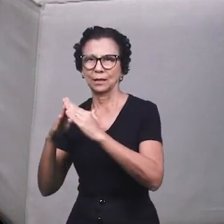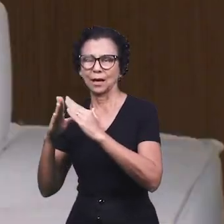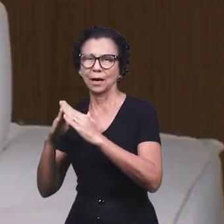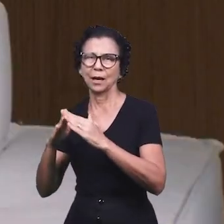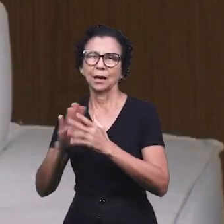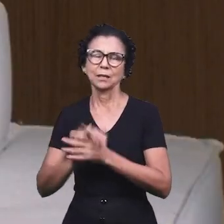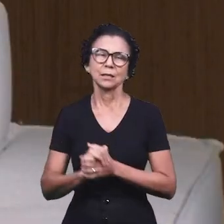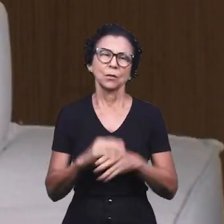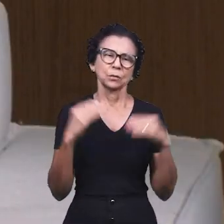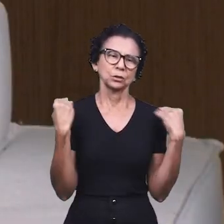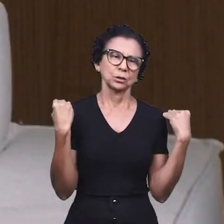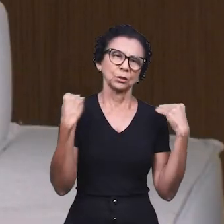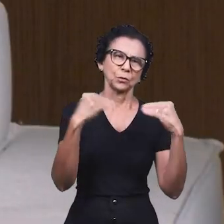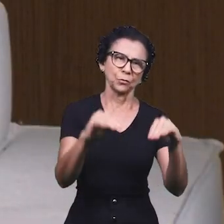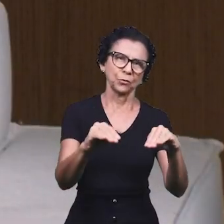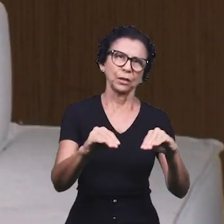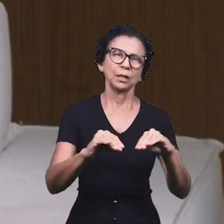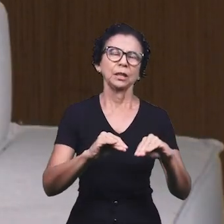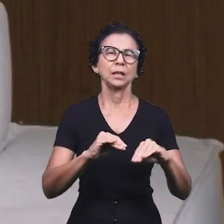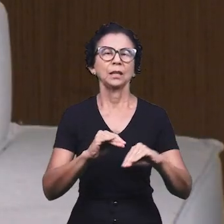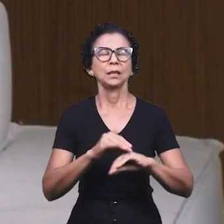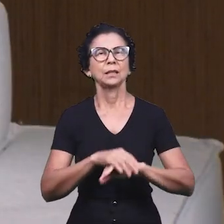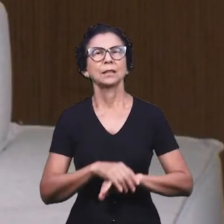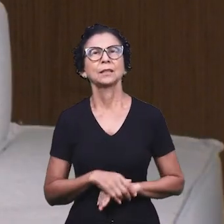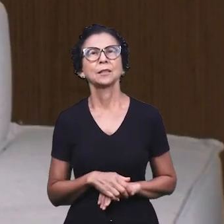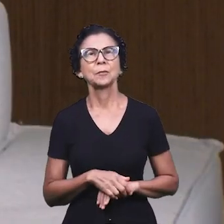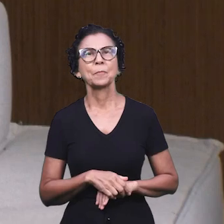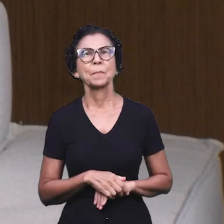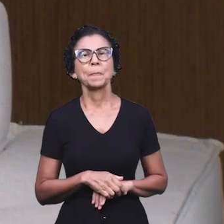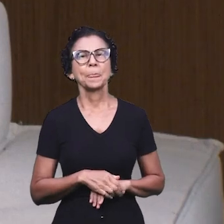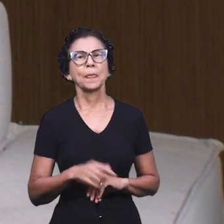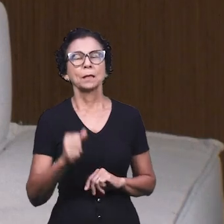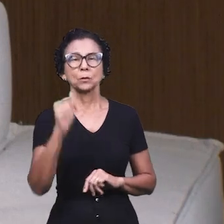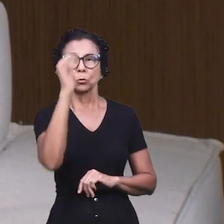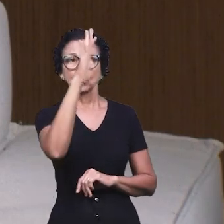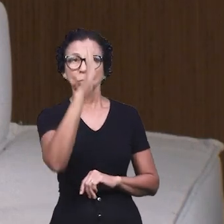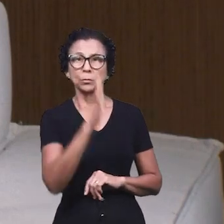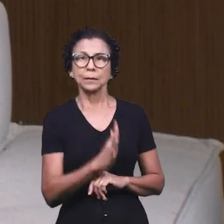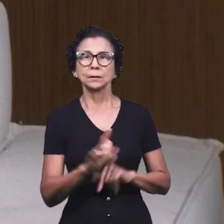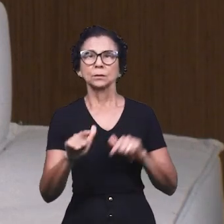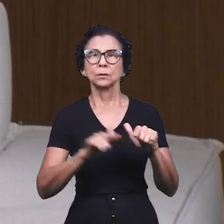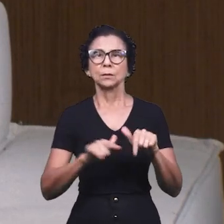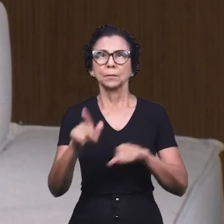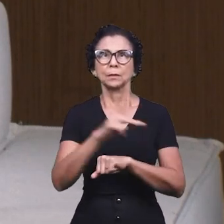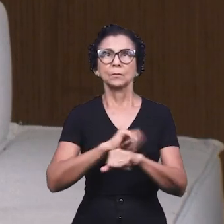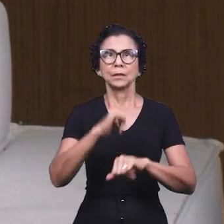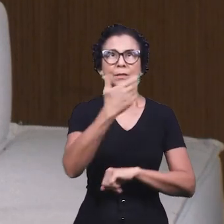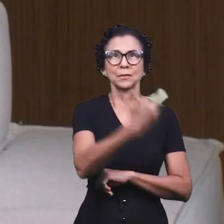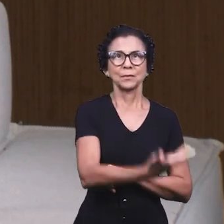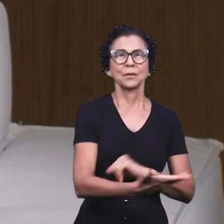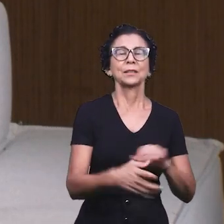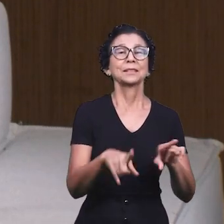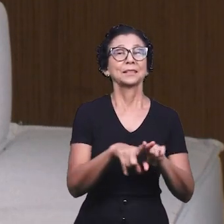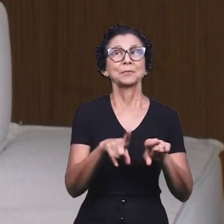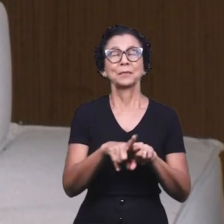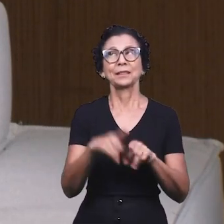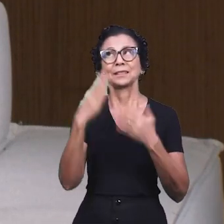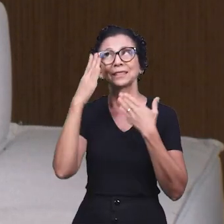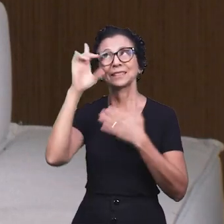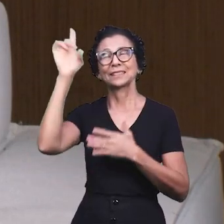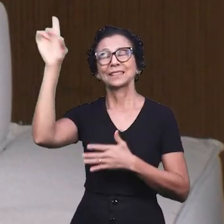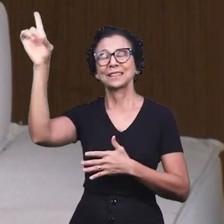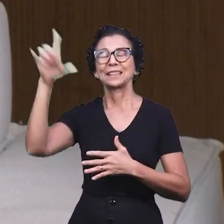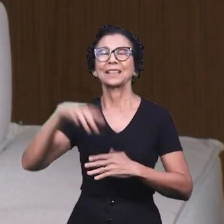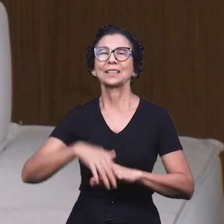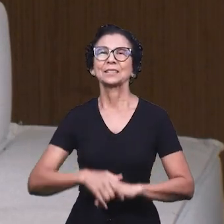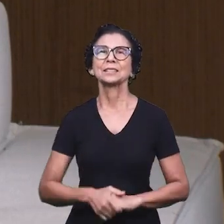gente envia, né, por um aplicativo, envio para o correio, porque eu trabalho também com o Brasil todo, envio até para o exterior, graças a Deus, né?